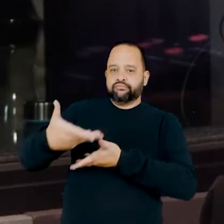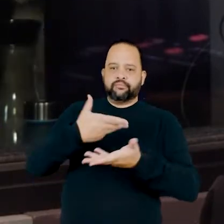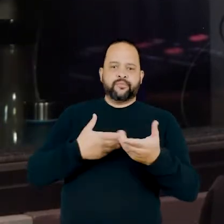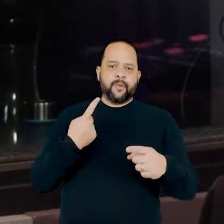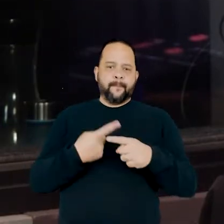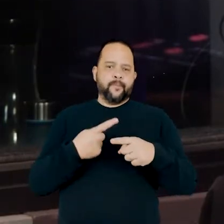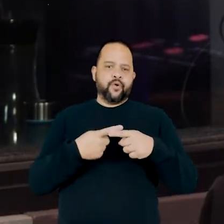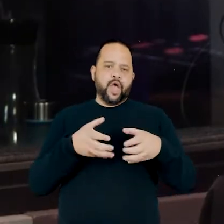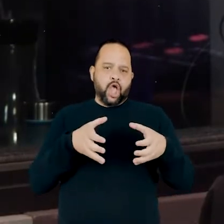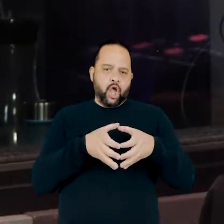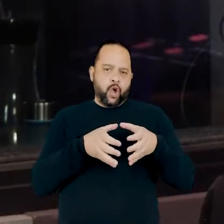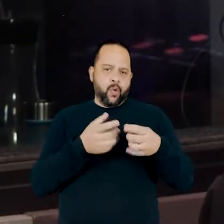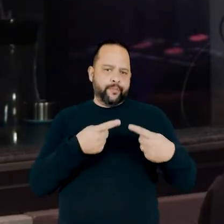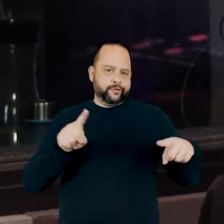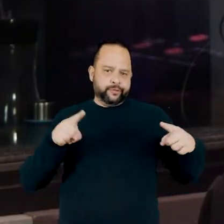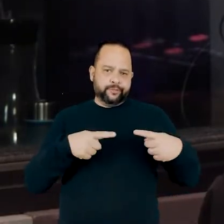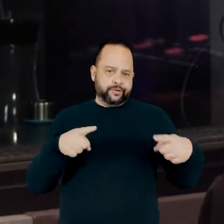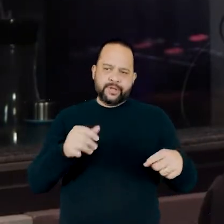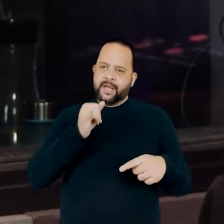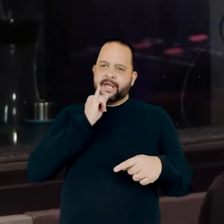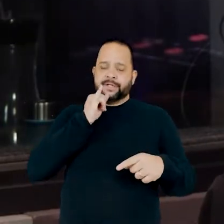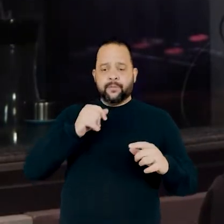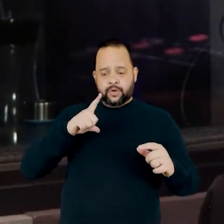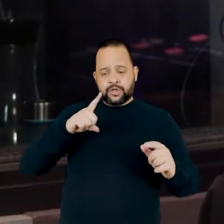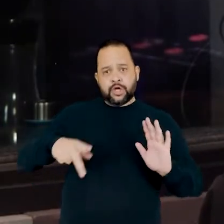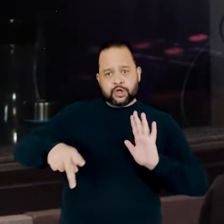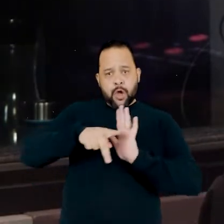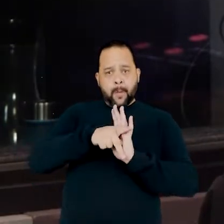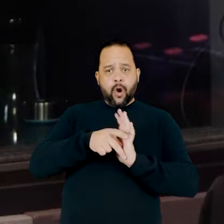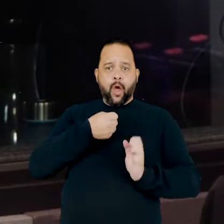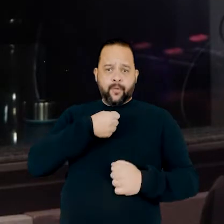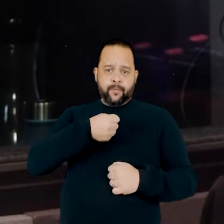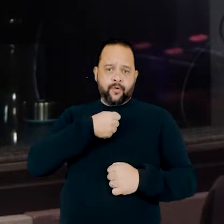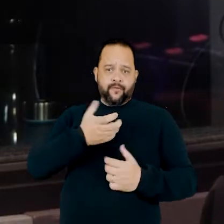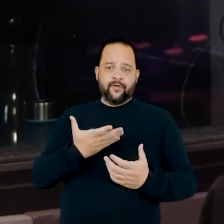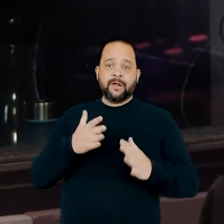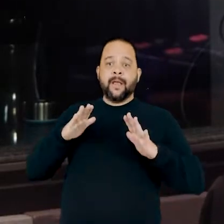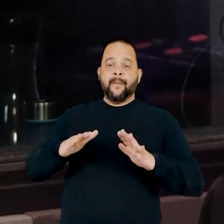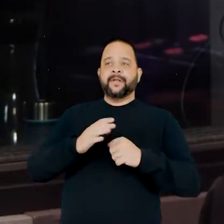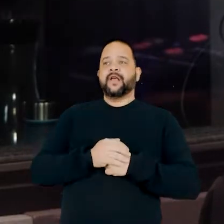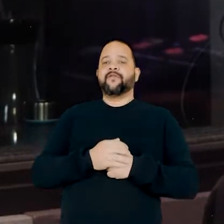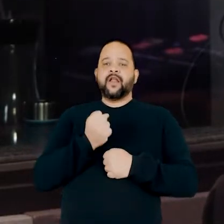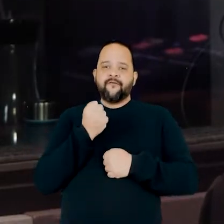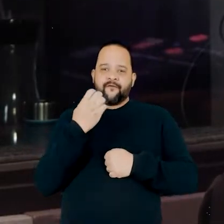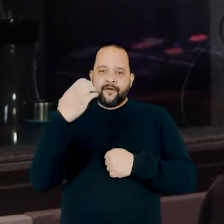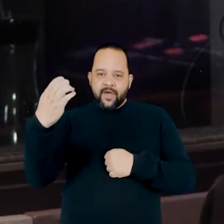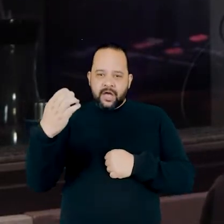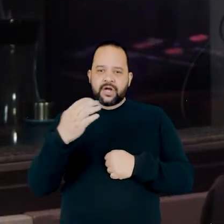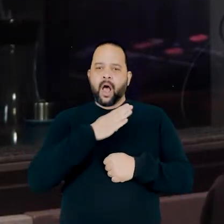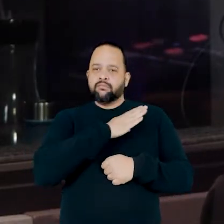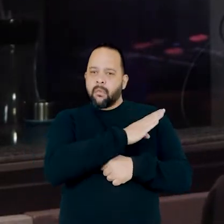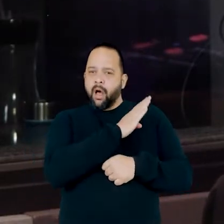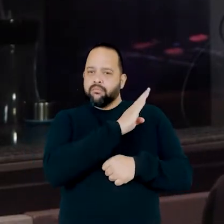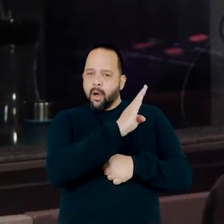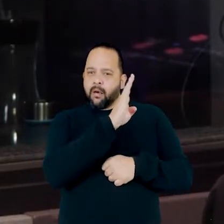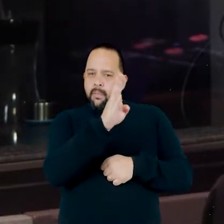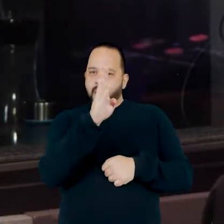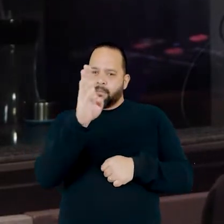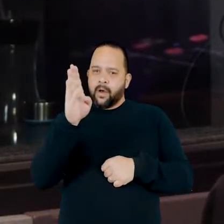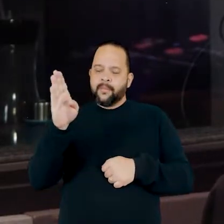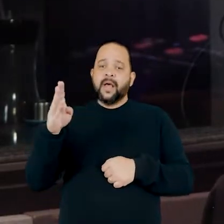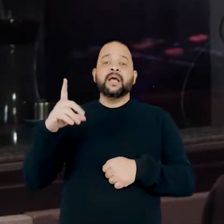banda, às vezes tem o seu próprio microfone, mas às vezes quando ela entra em turnê, né? Pega um evento grande, que vai vários